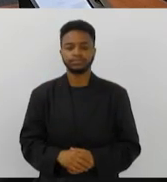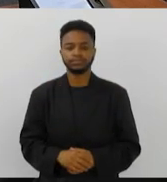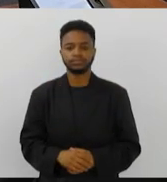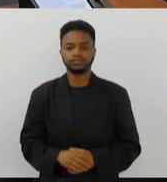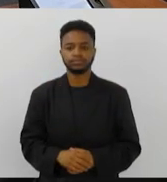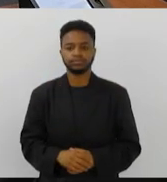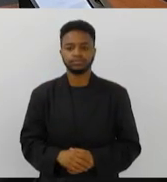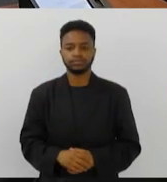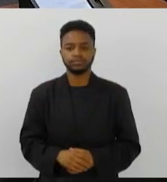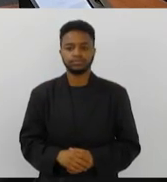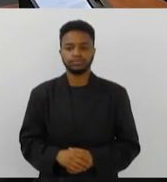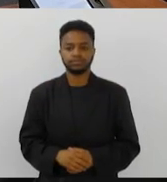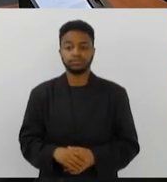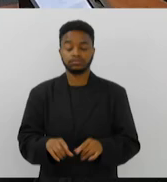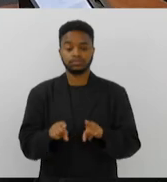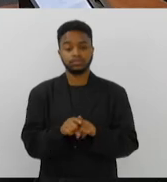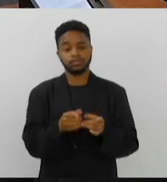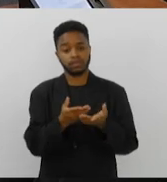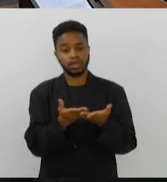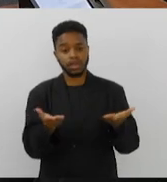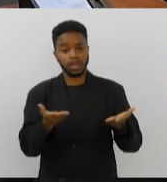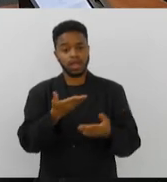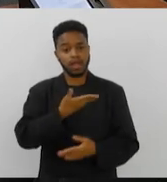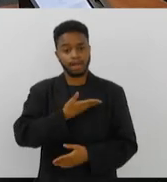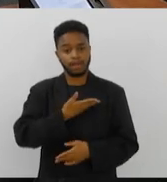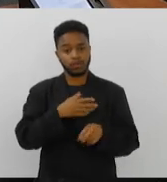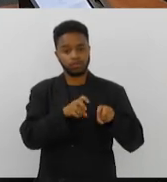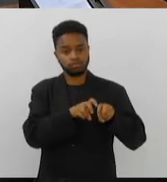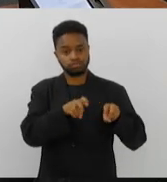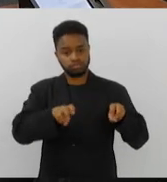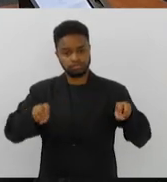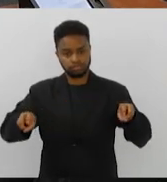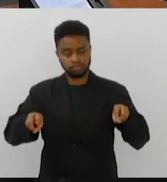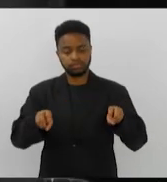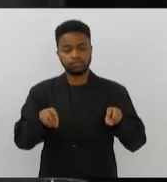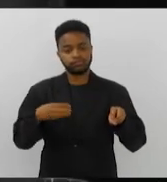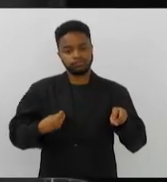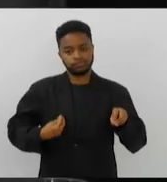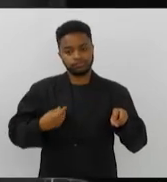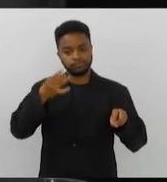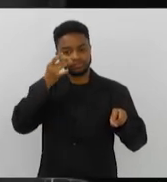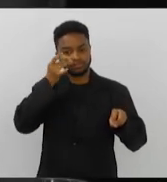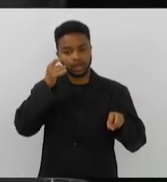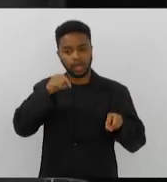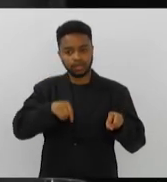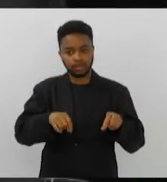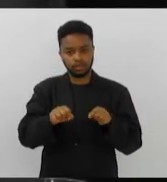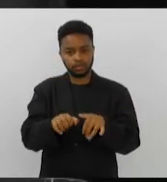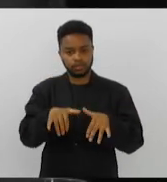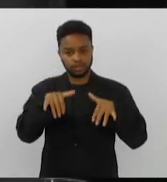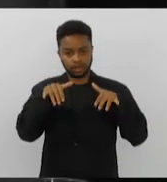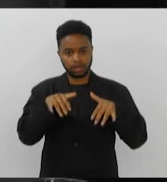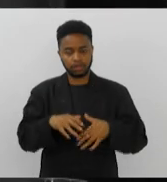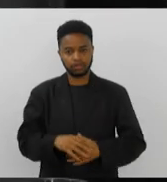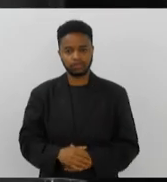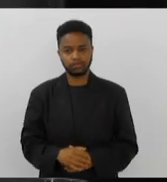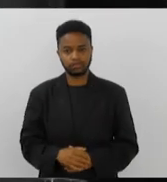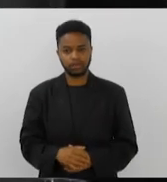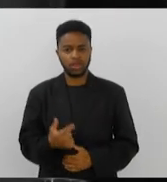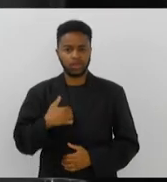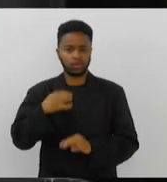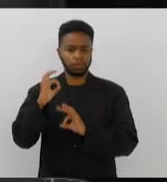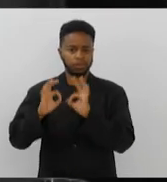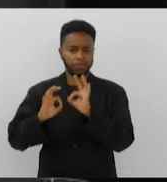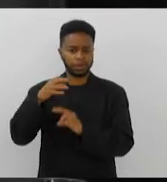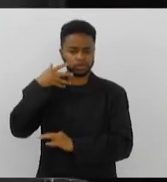eminentes colegas aqui dessa mesa e presentes aqui nesse plenário olha Eh eu não preparei